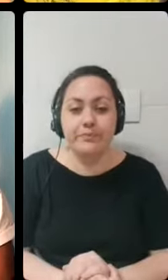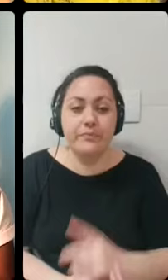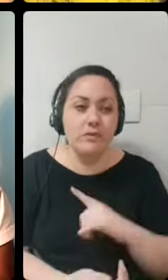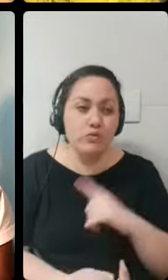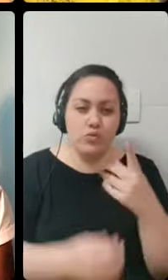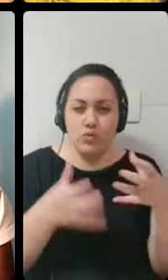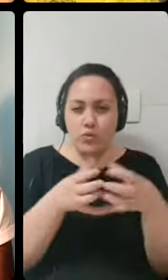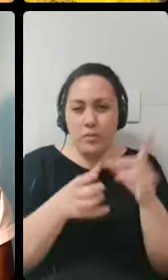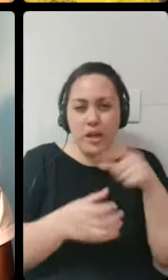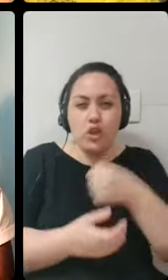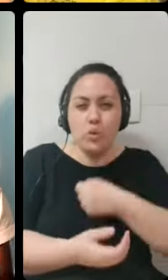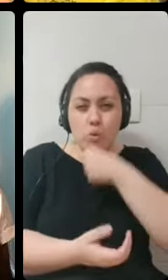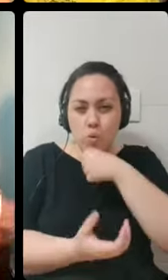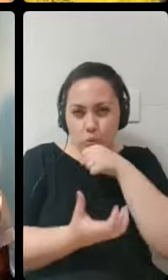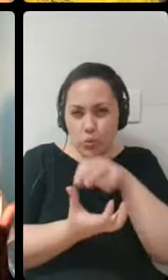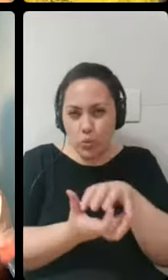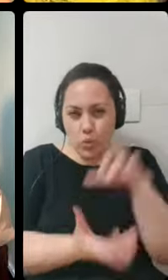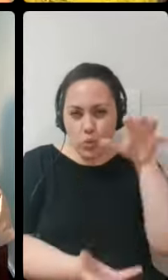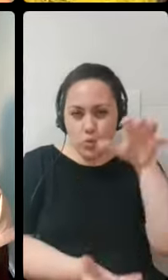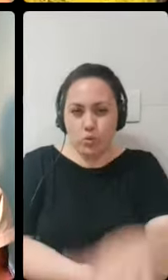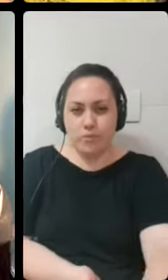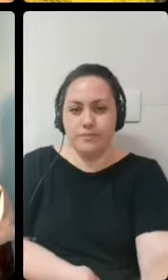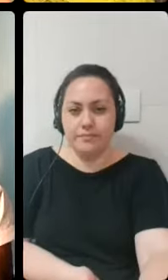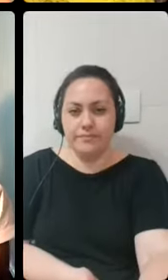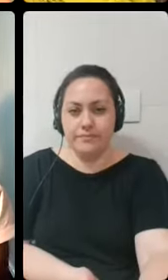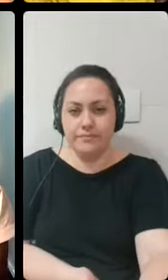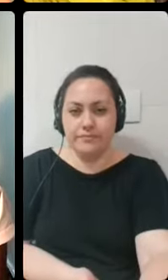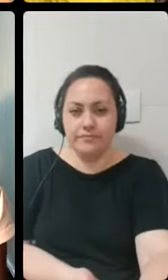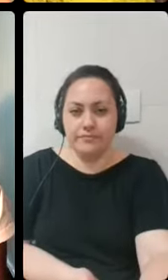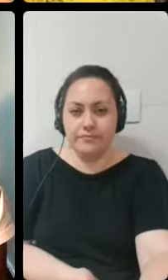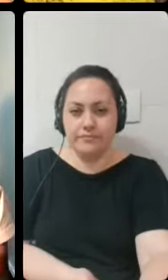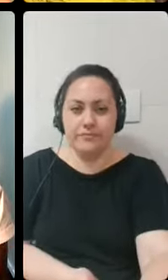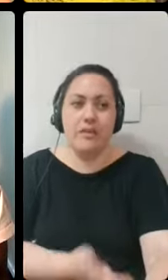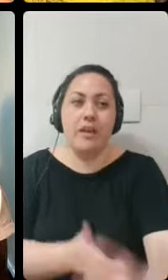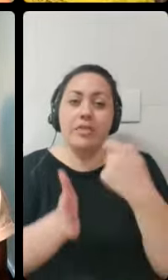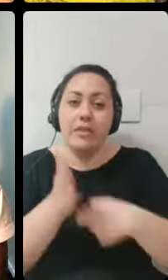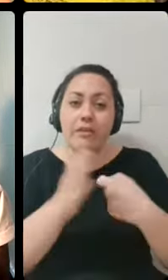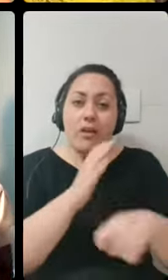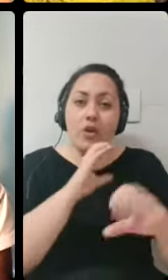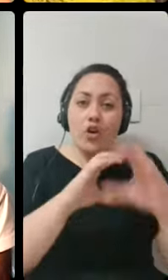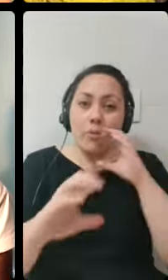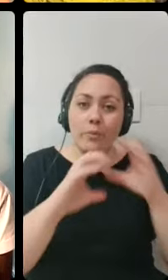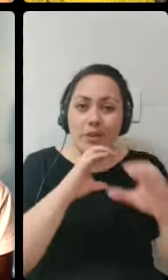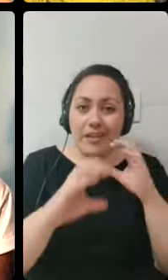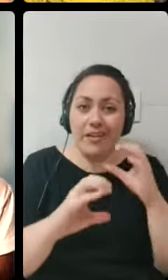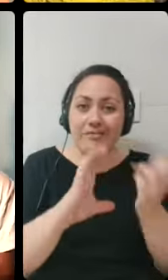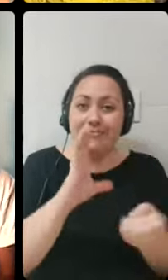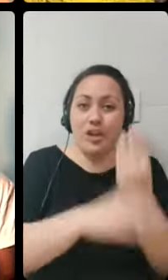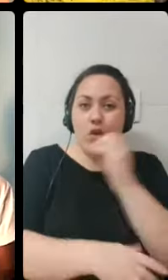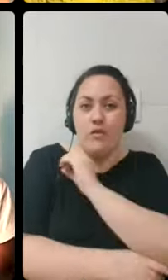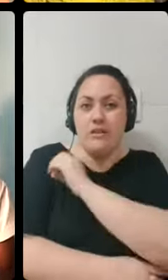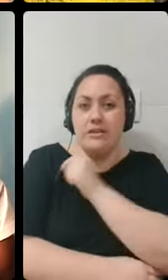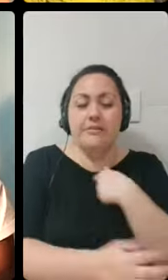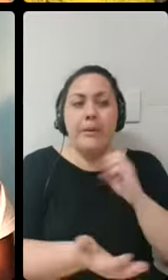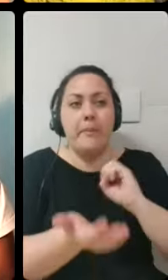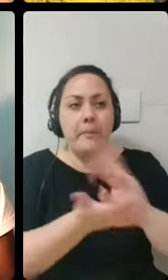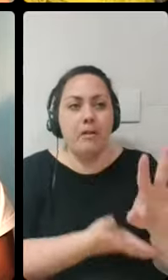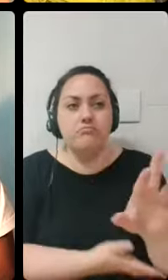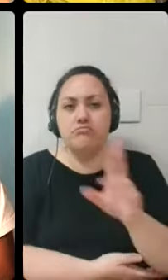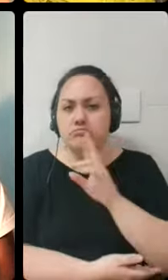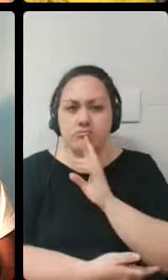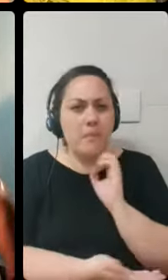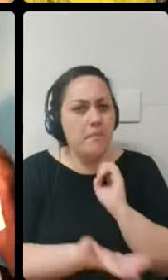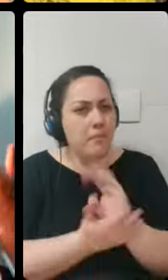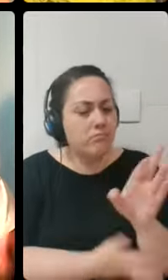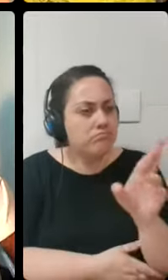também, que a gente tentava comunicação com eles para construir a oficina e a gente não tinha retorno. A gente mandava mensagem, eles não respondiam, né? E